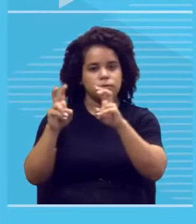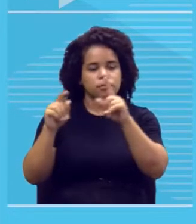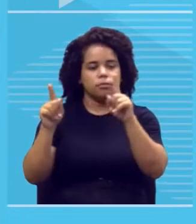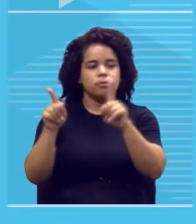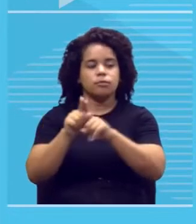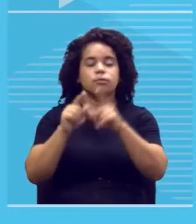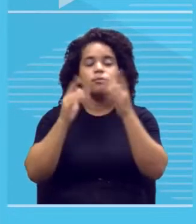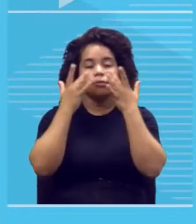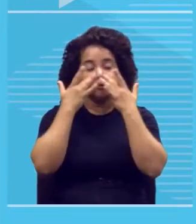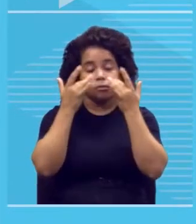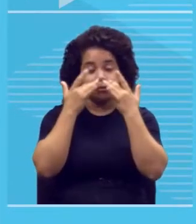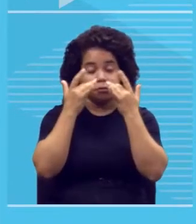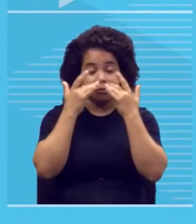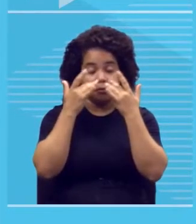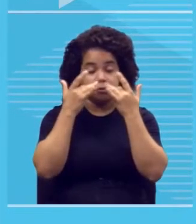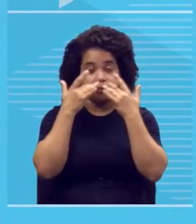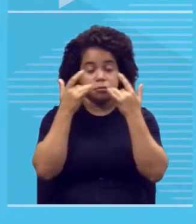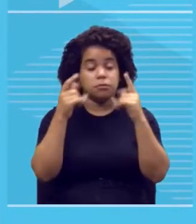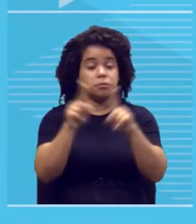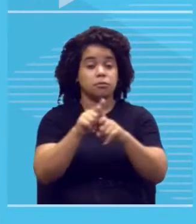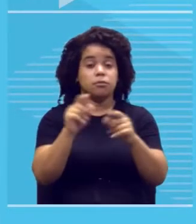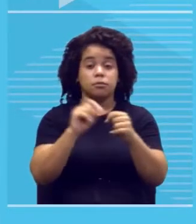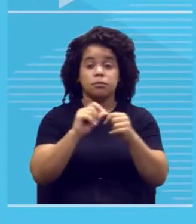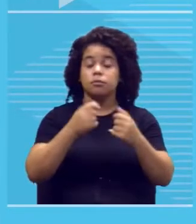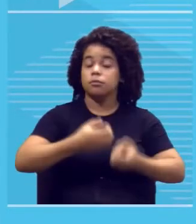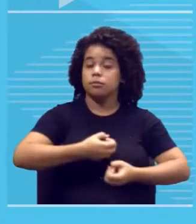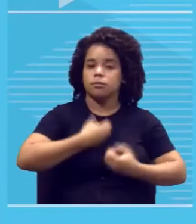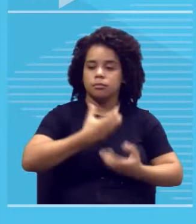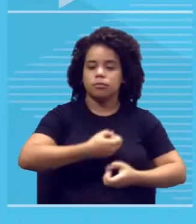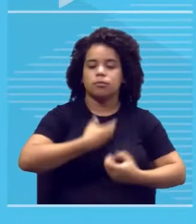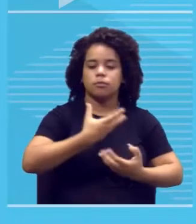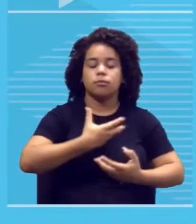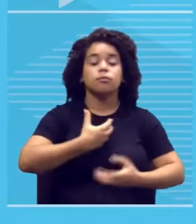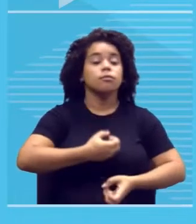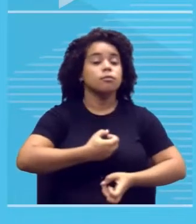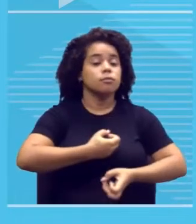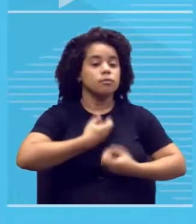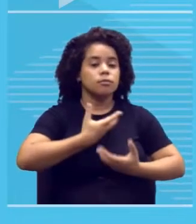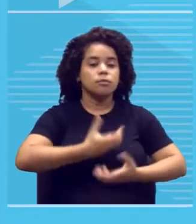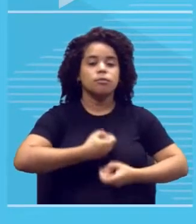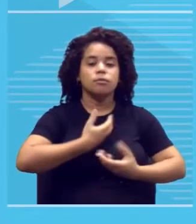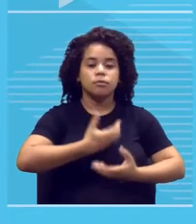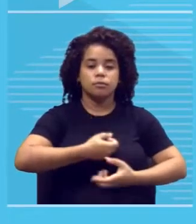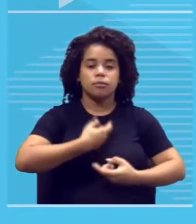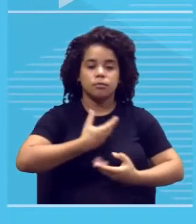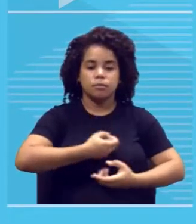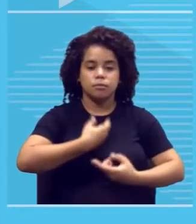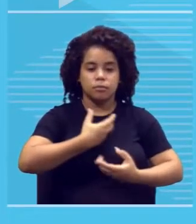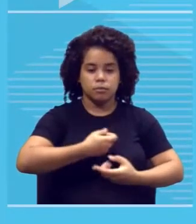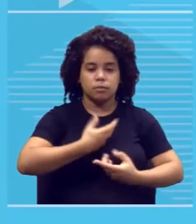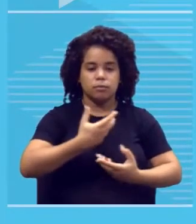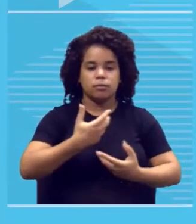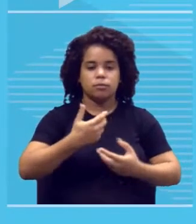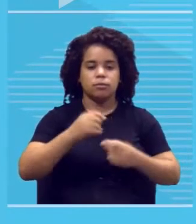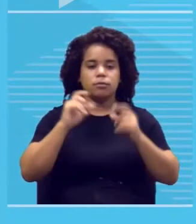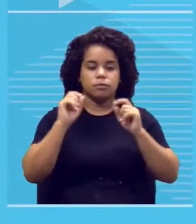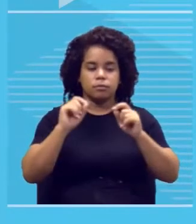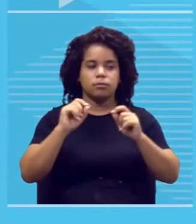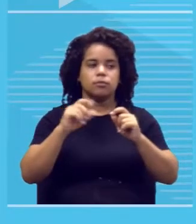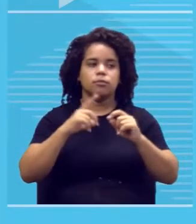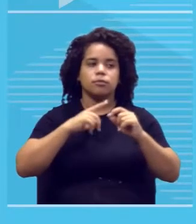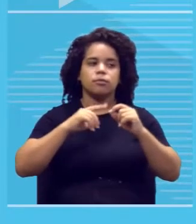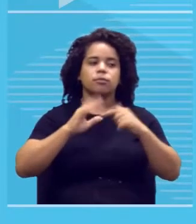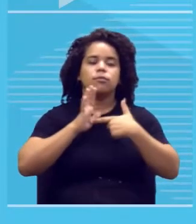através do teatro ele também escrevia poesias e as poesias travavam um verdadeiro